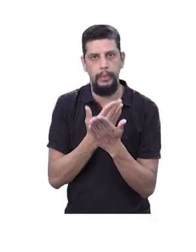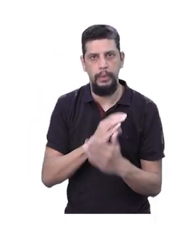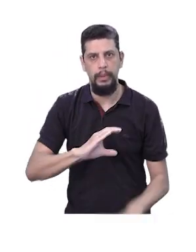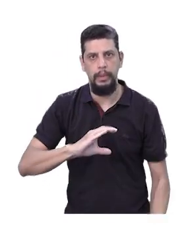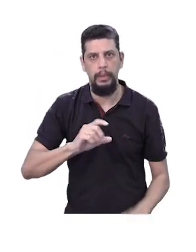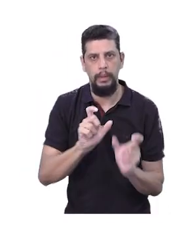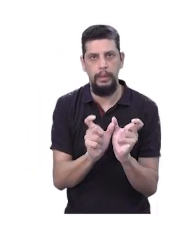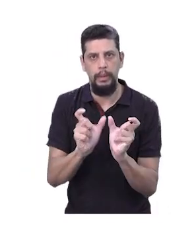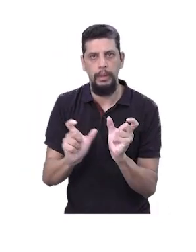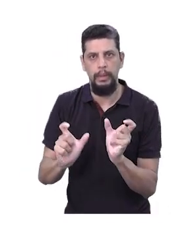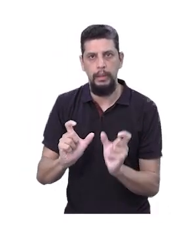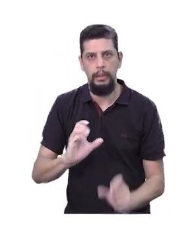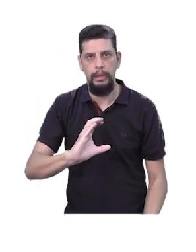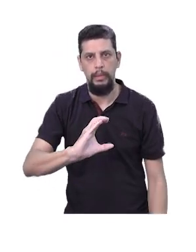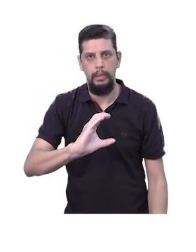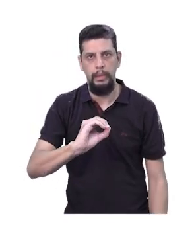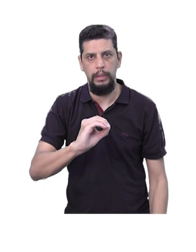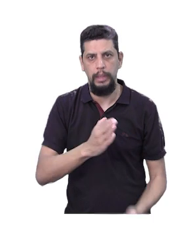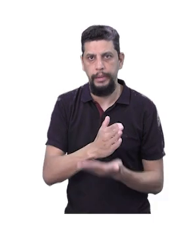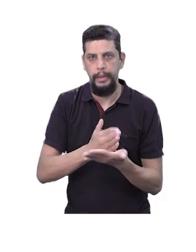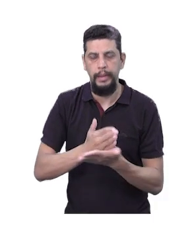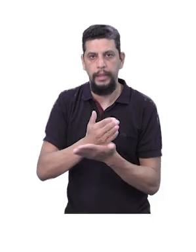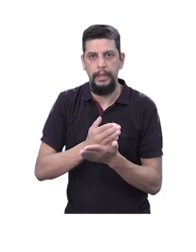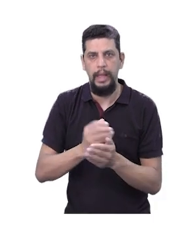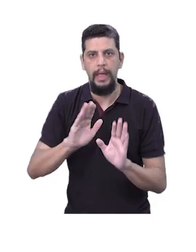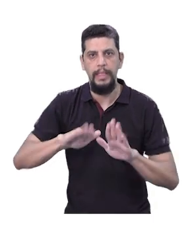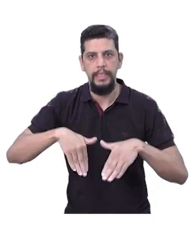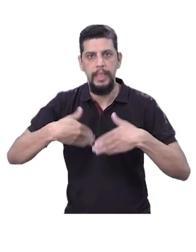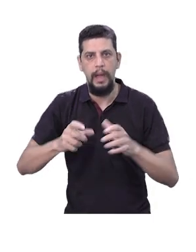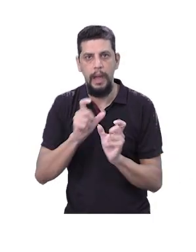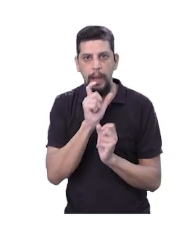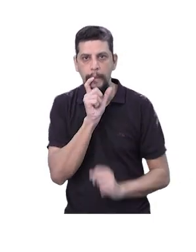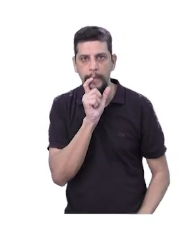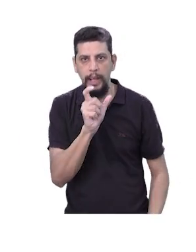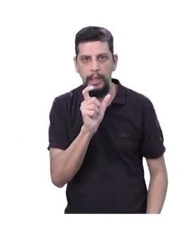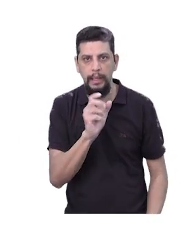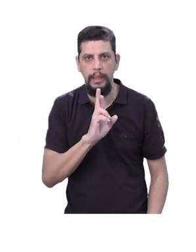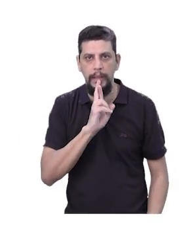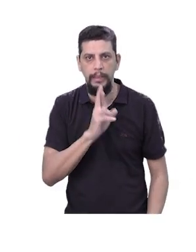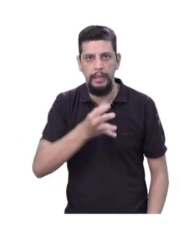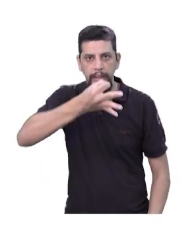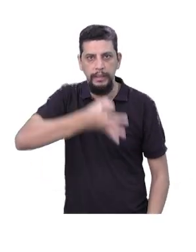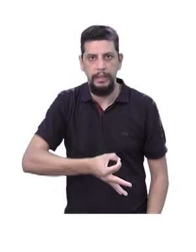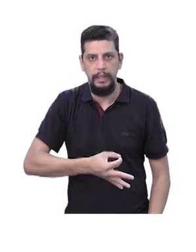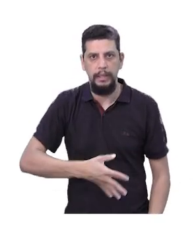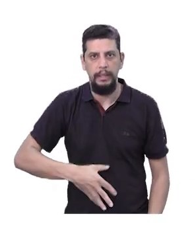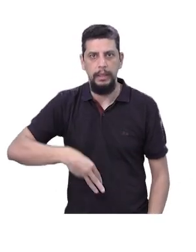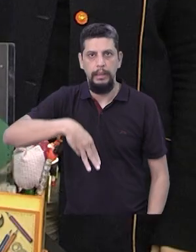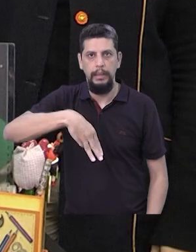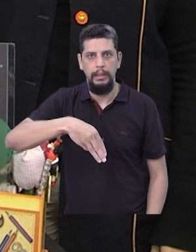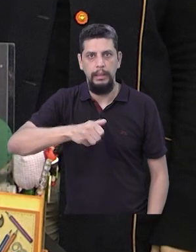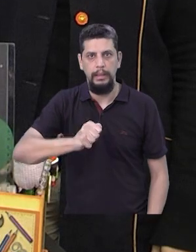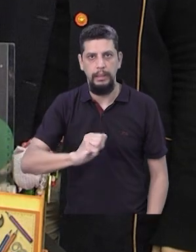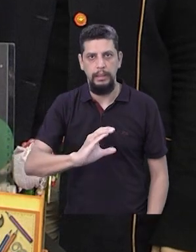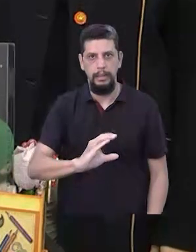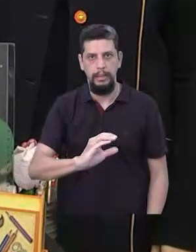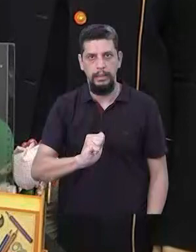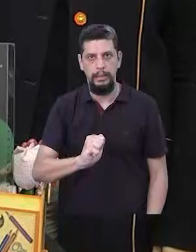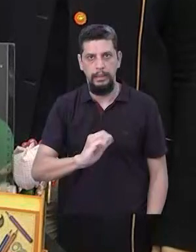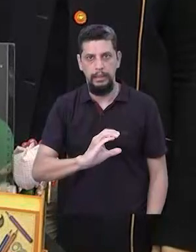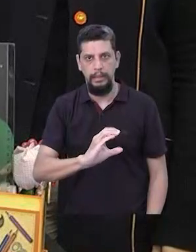E na escola, a sílaba co está no meio. Então, a resposta certa